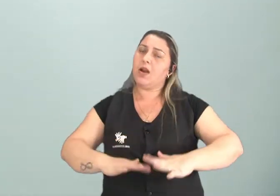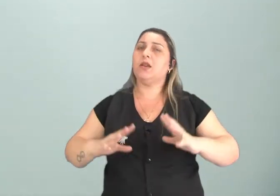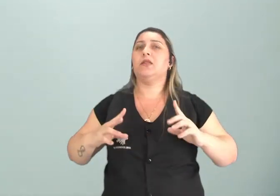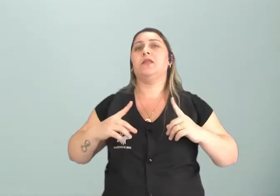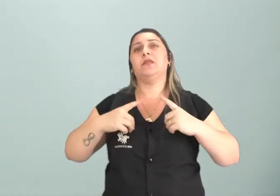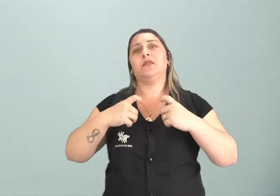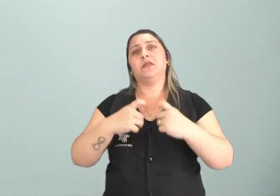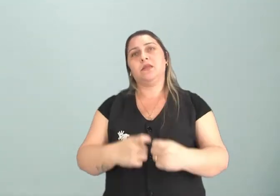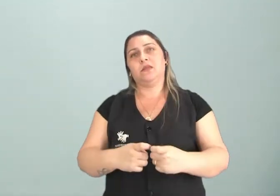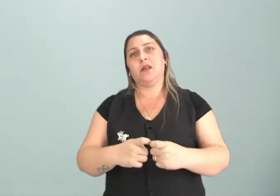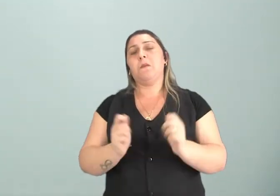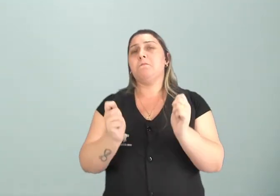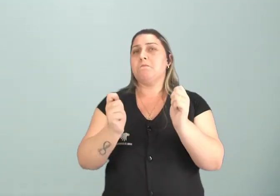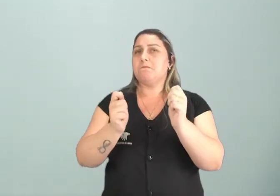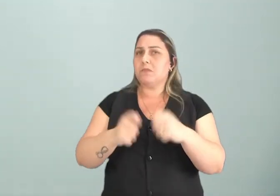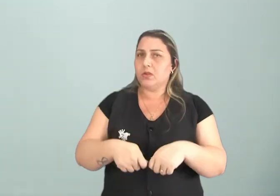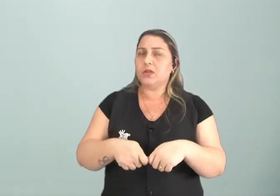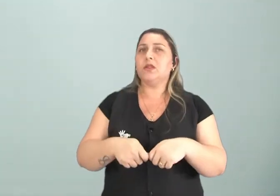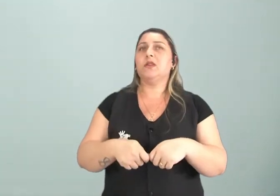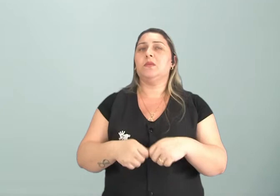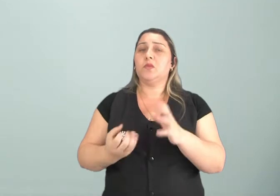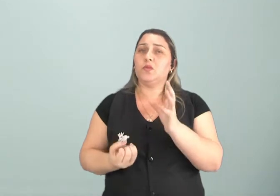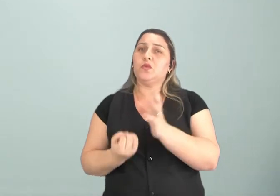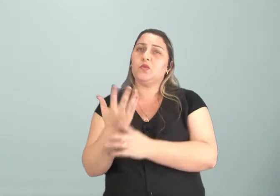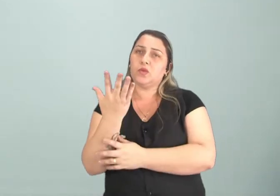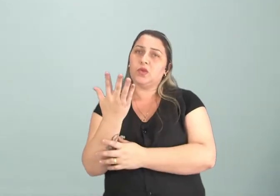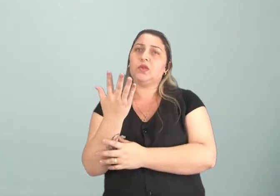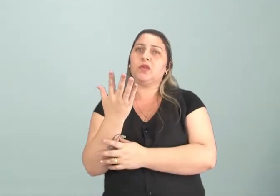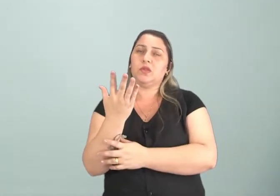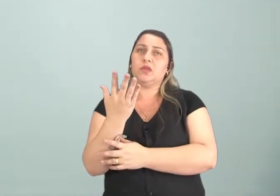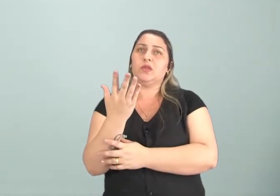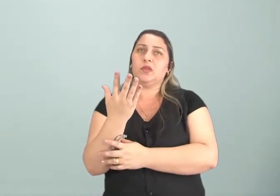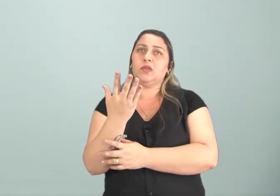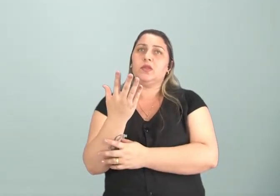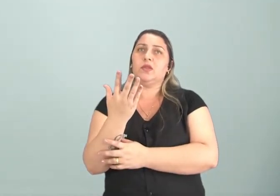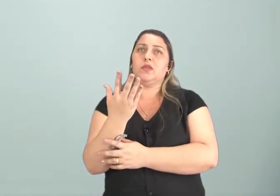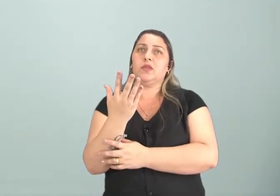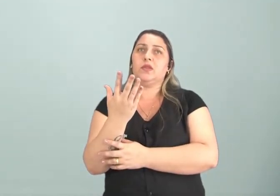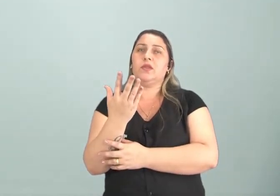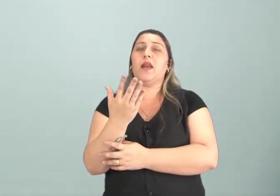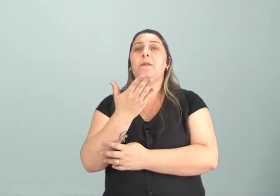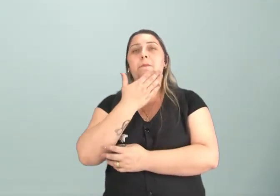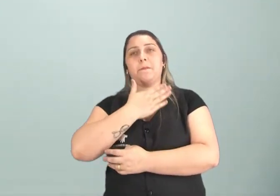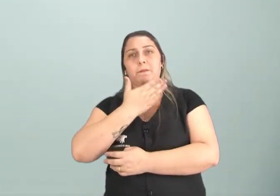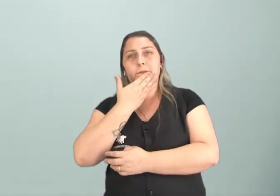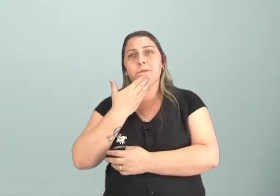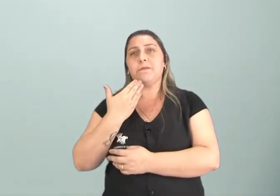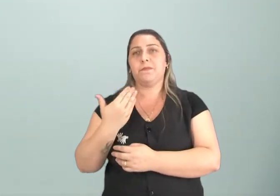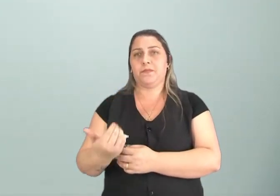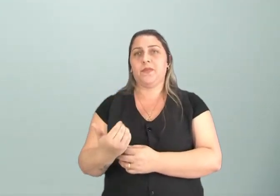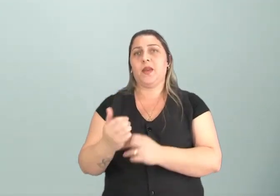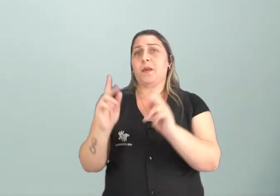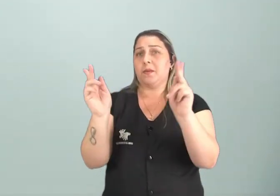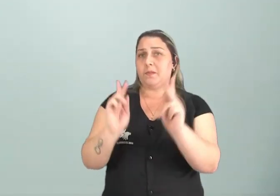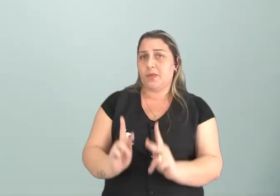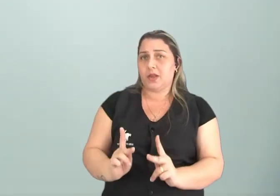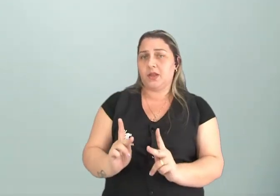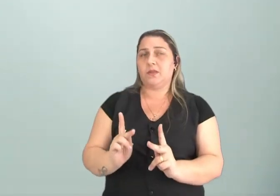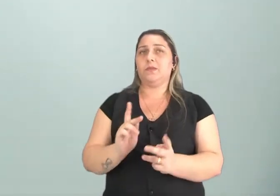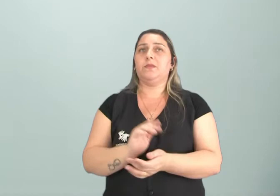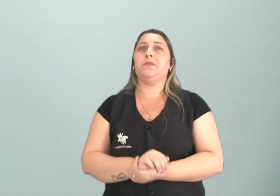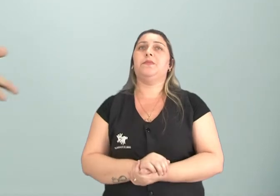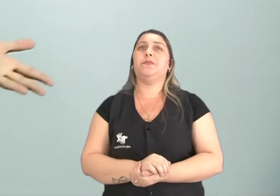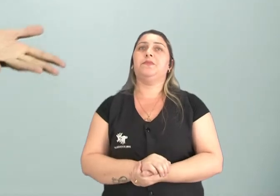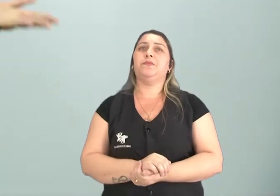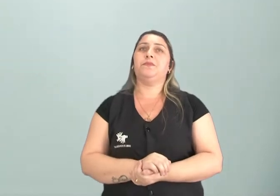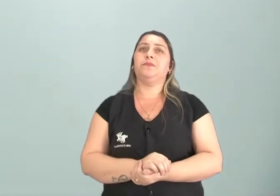em qualquer possibilidade de surgir algum conflito, esse conflito fosse resolvido de forma pacífica.